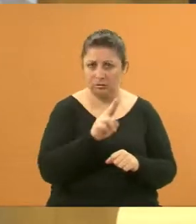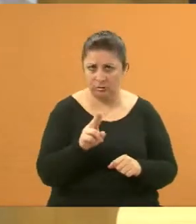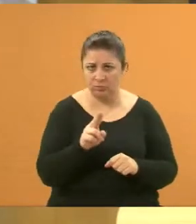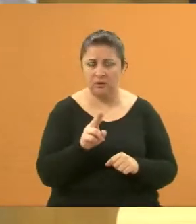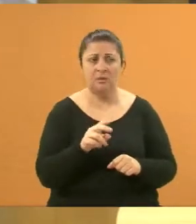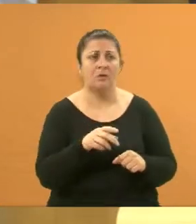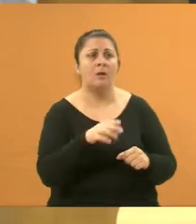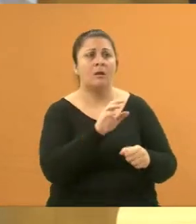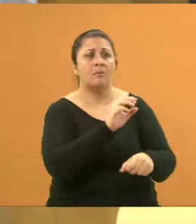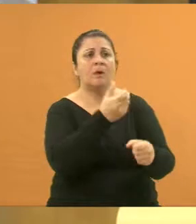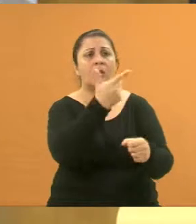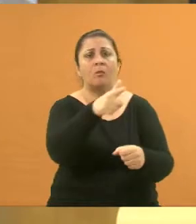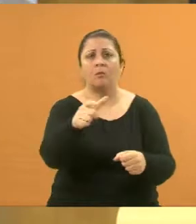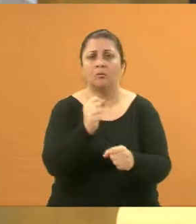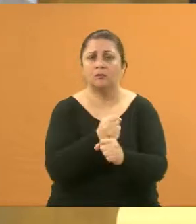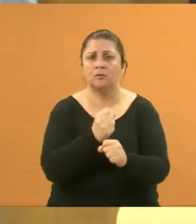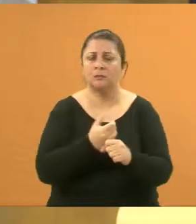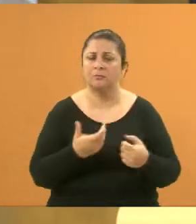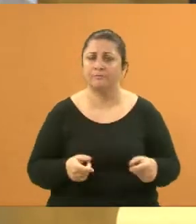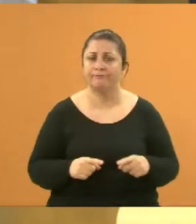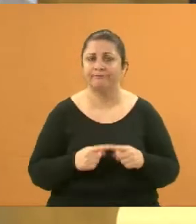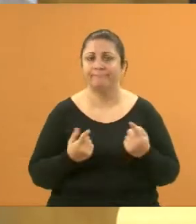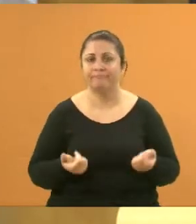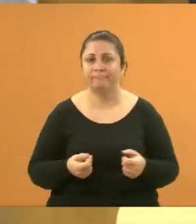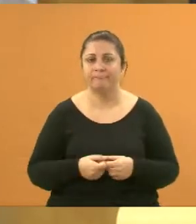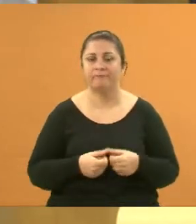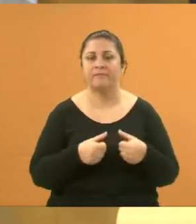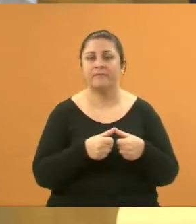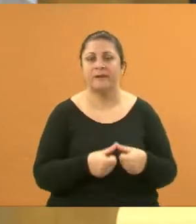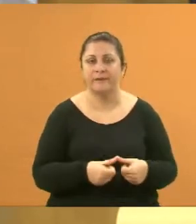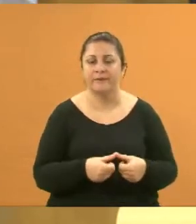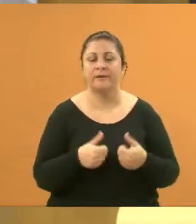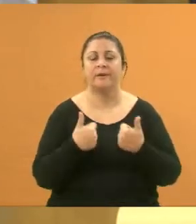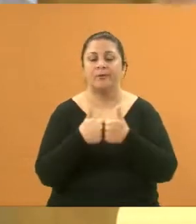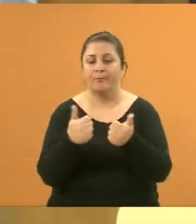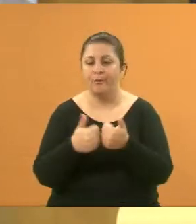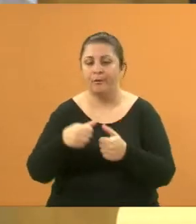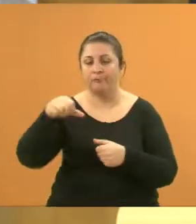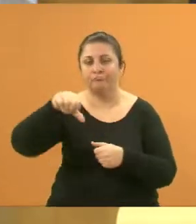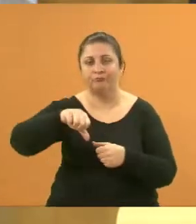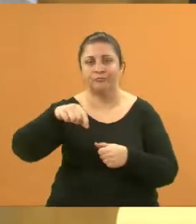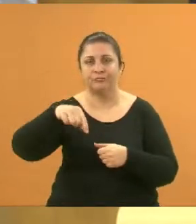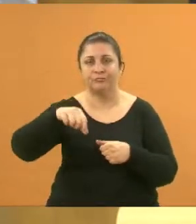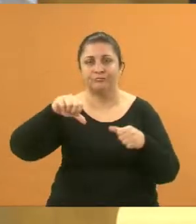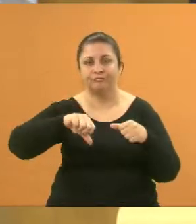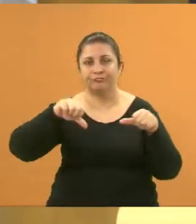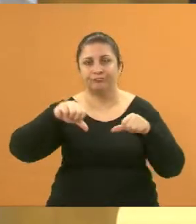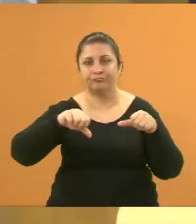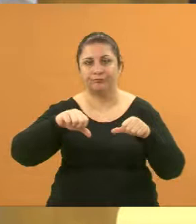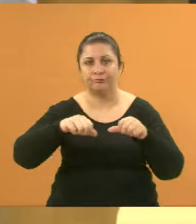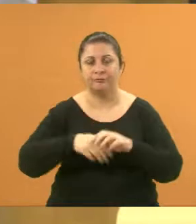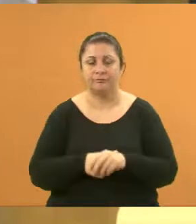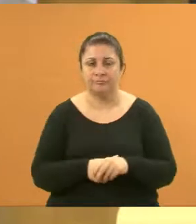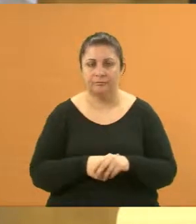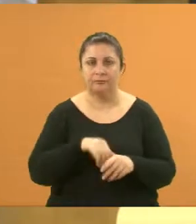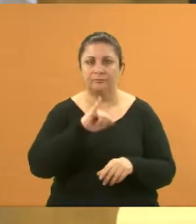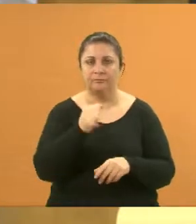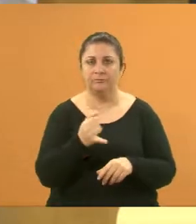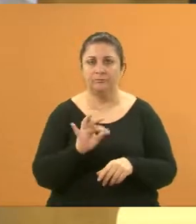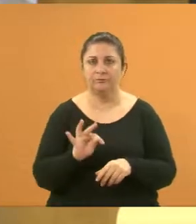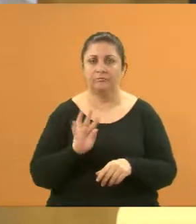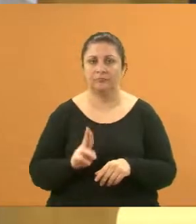cidade. E hoje, infelizmente, continuamos com transporte precário na nossa cidade, e a